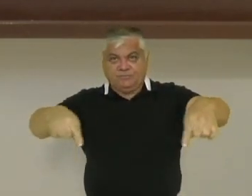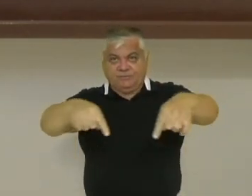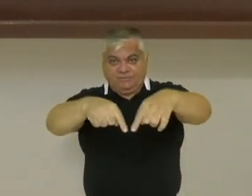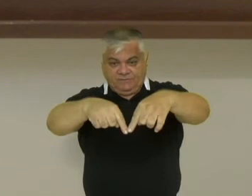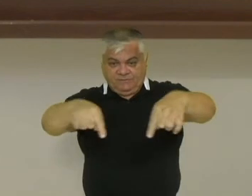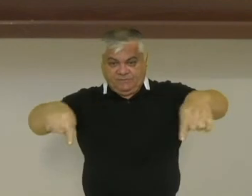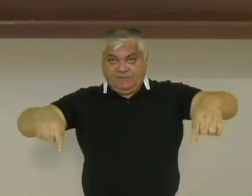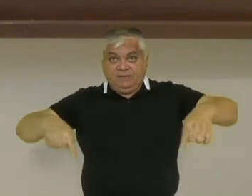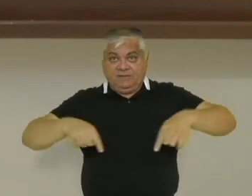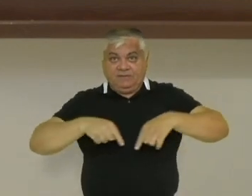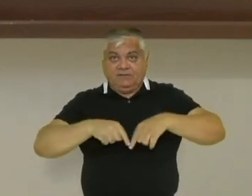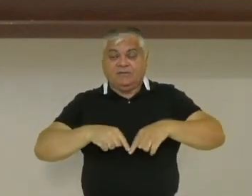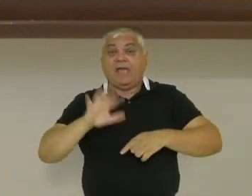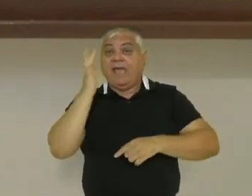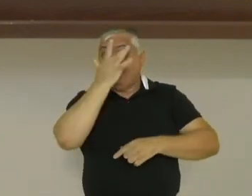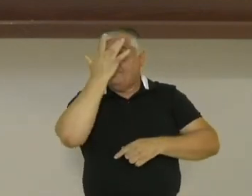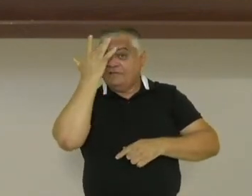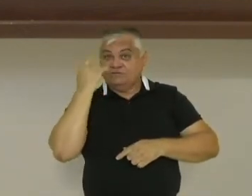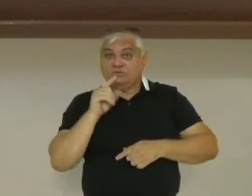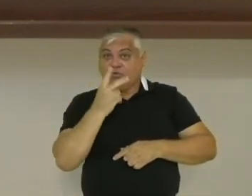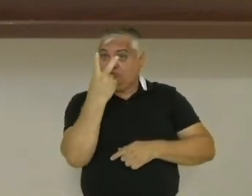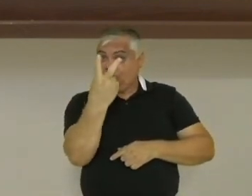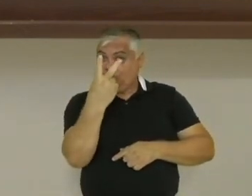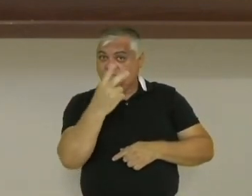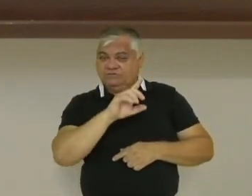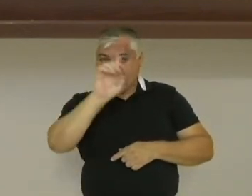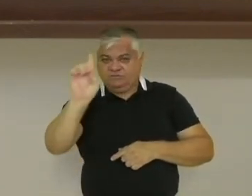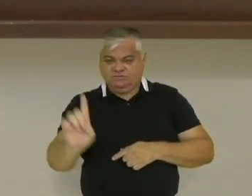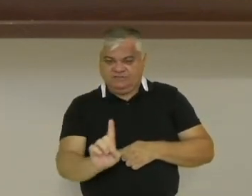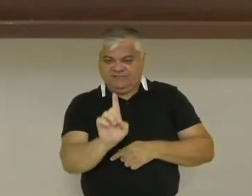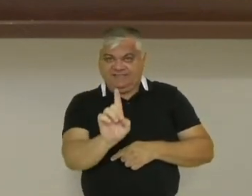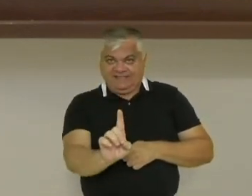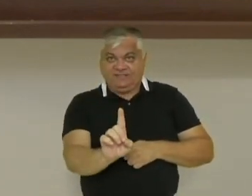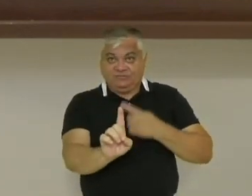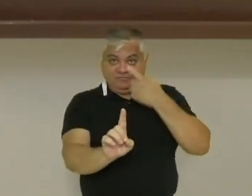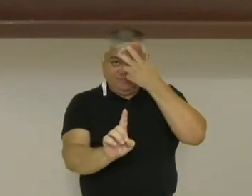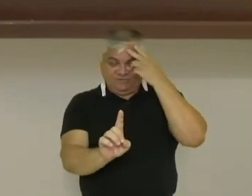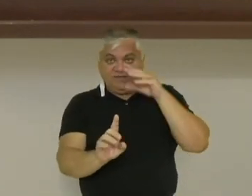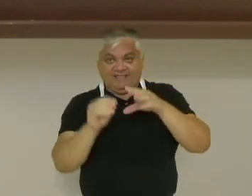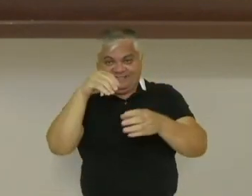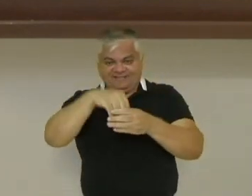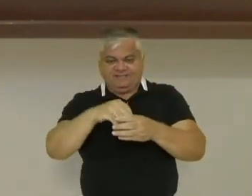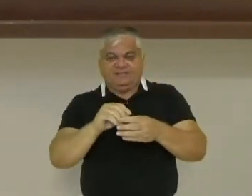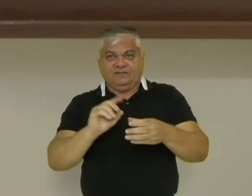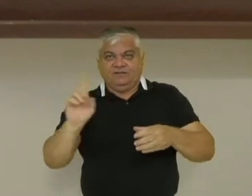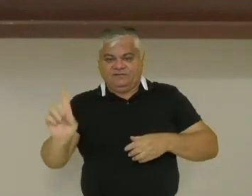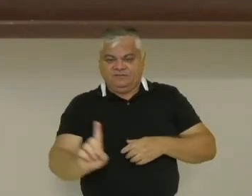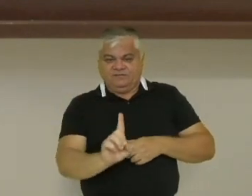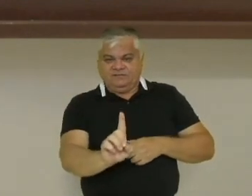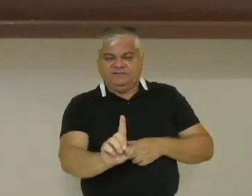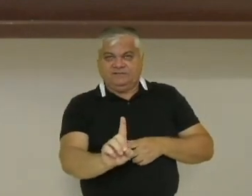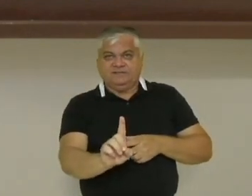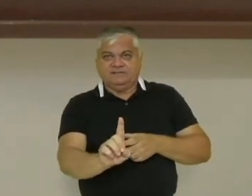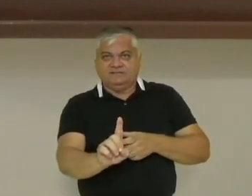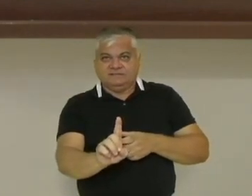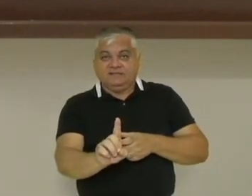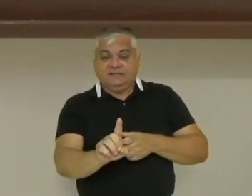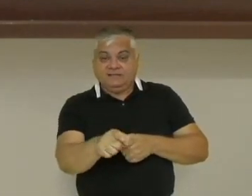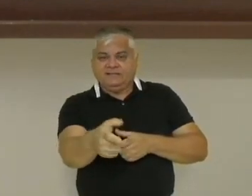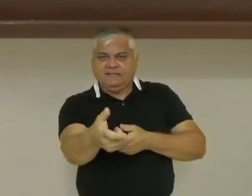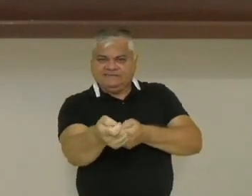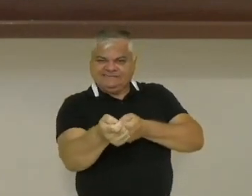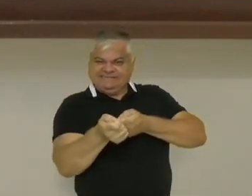pessoa, é um jogo de dupla. A pessoa fica dentro do círculo e ela fica fazendo força